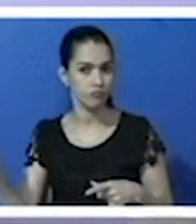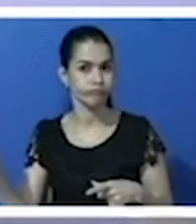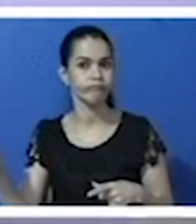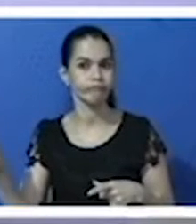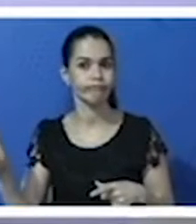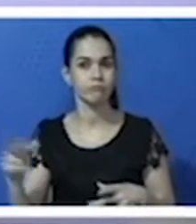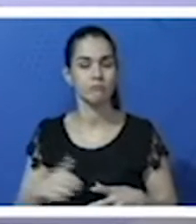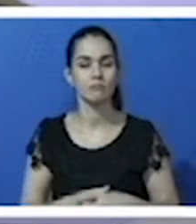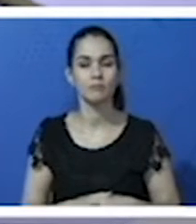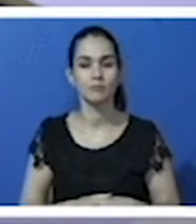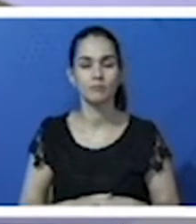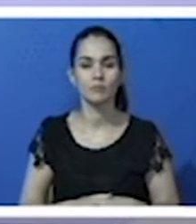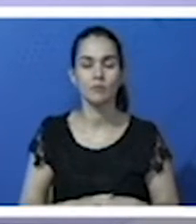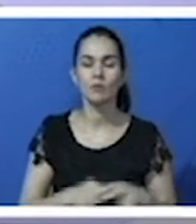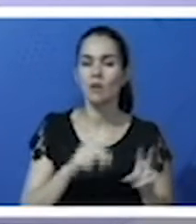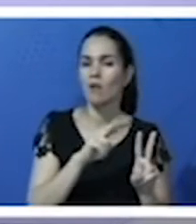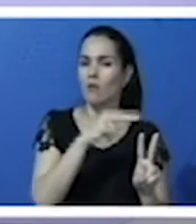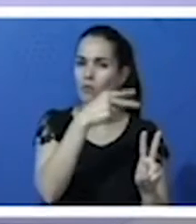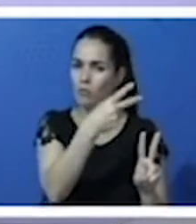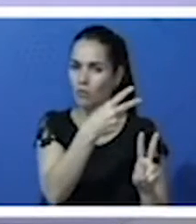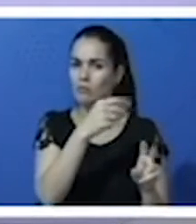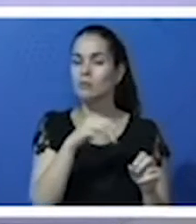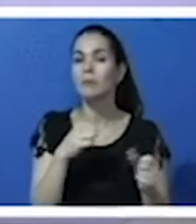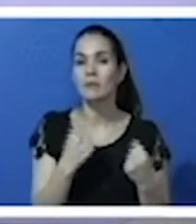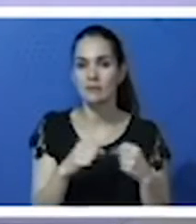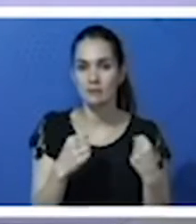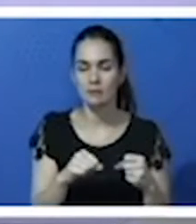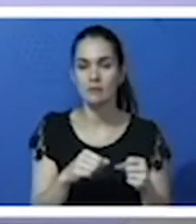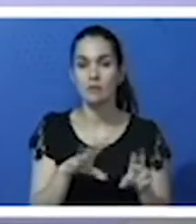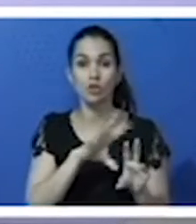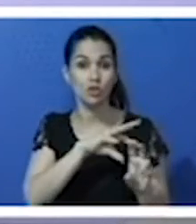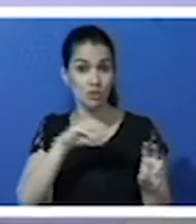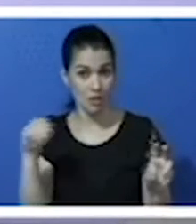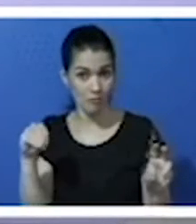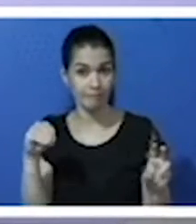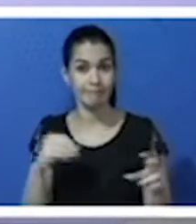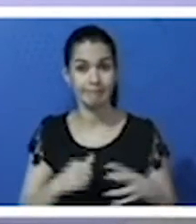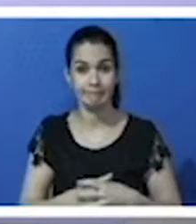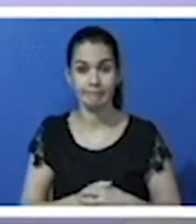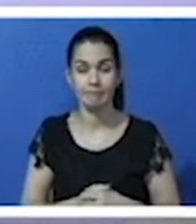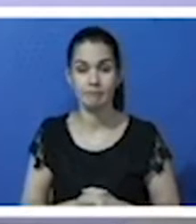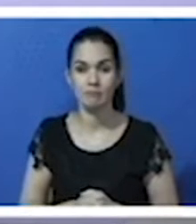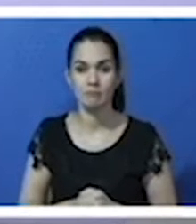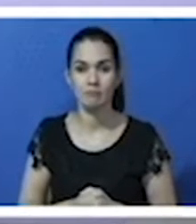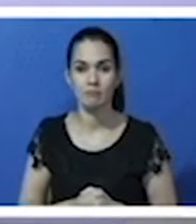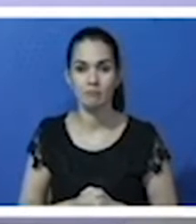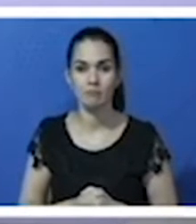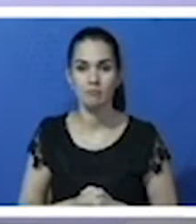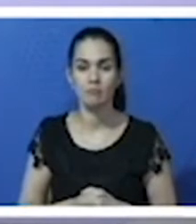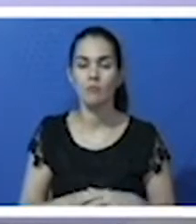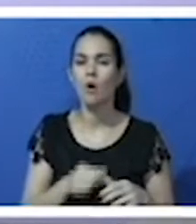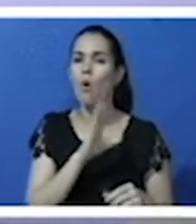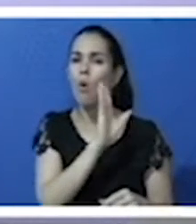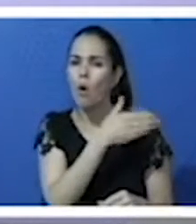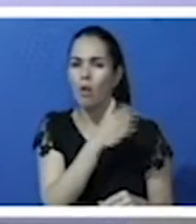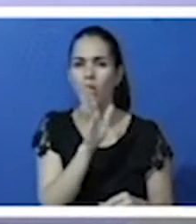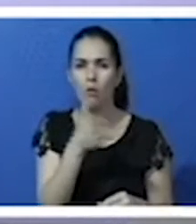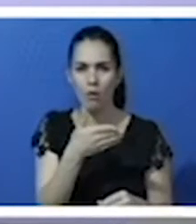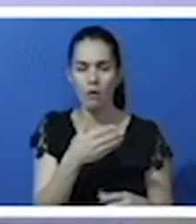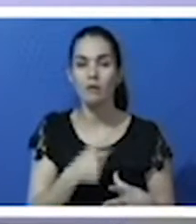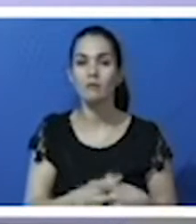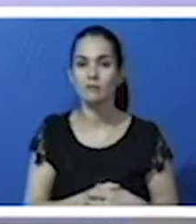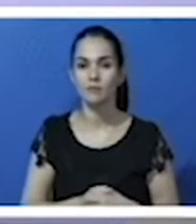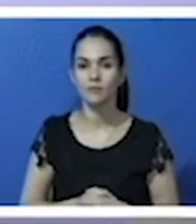certo? Que está elevado ao quadrado, eu extraio a raiz quadrada. Não tem nada aqui fora no índice é o número 2. Simplifico